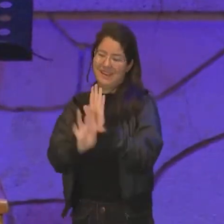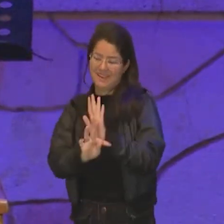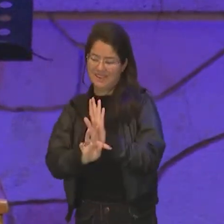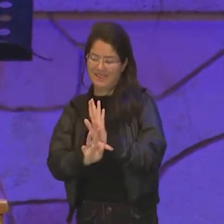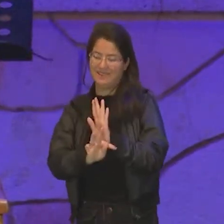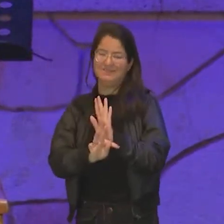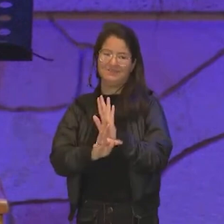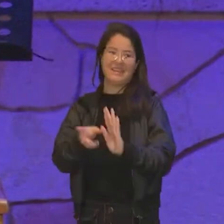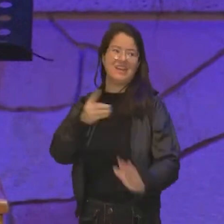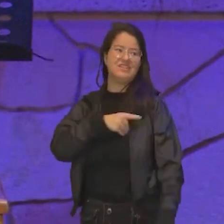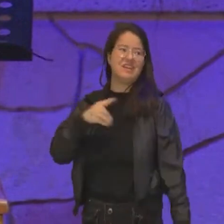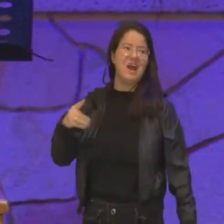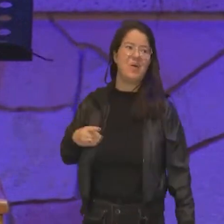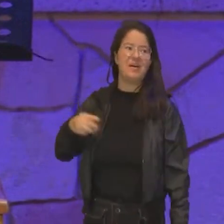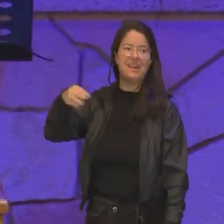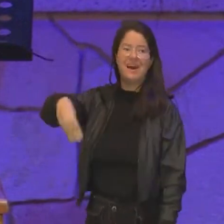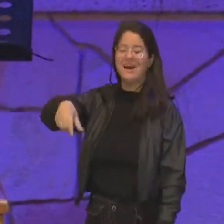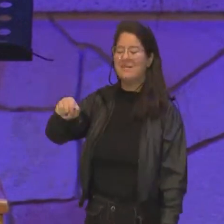nossa diaconisa Maria do Céu.